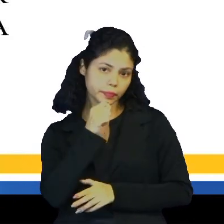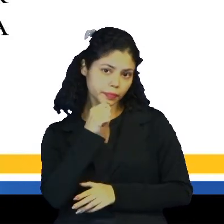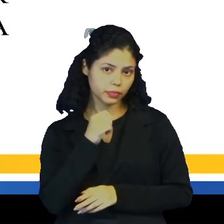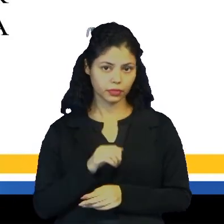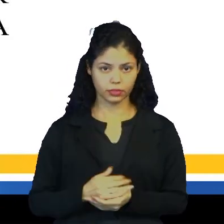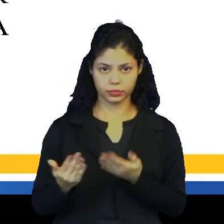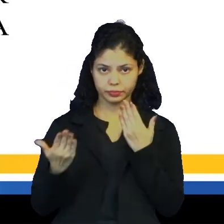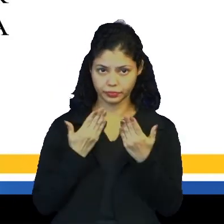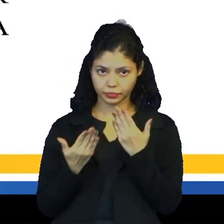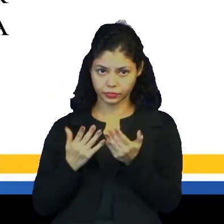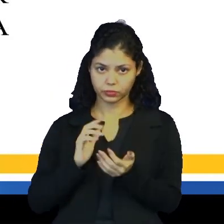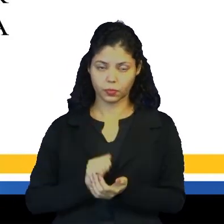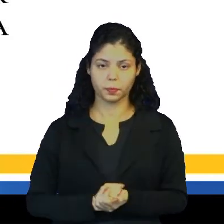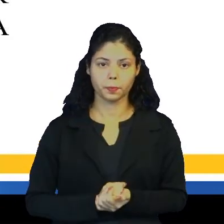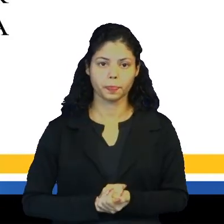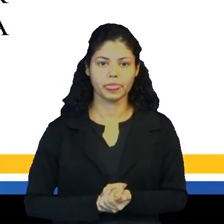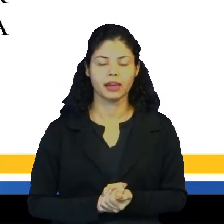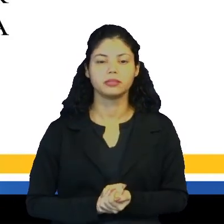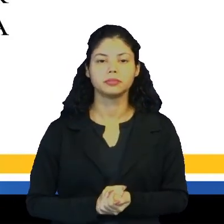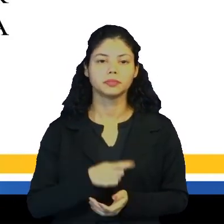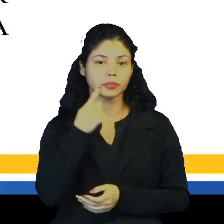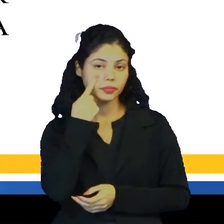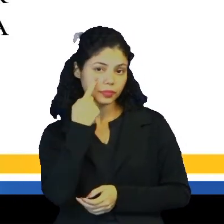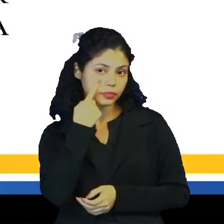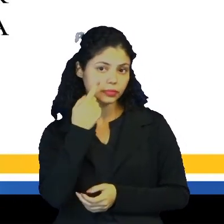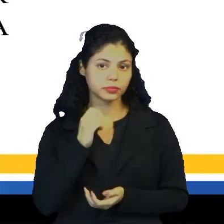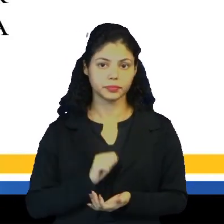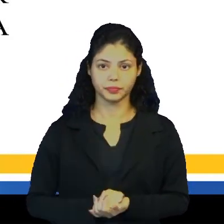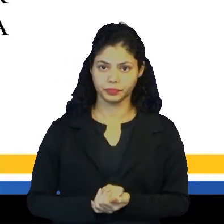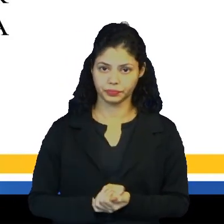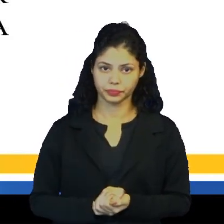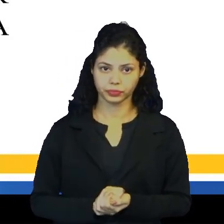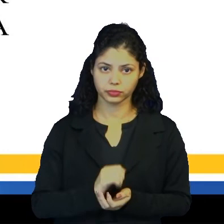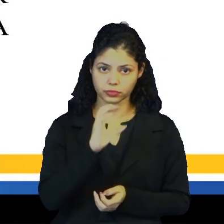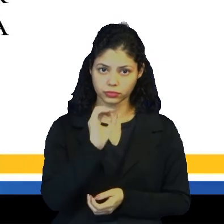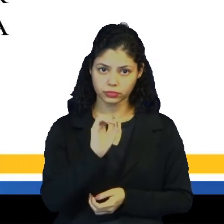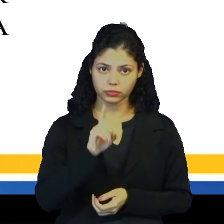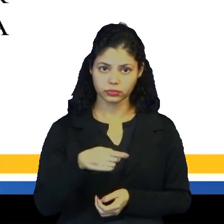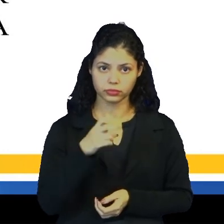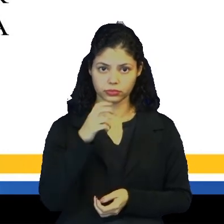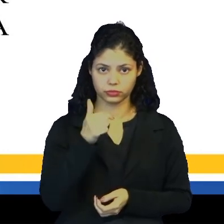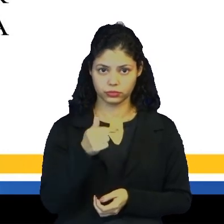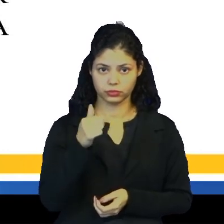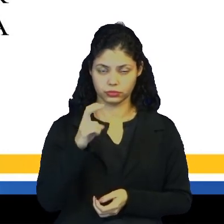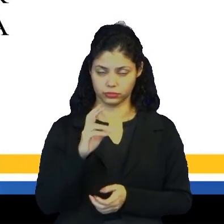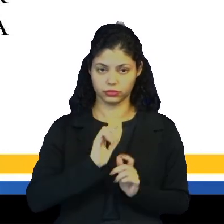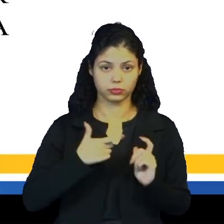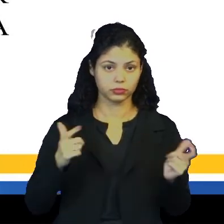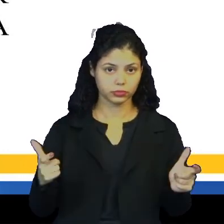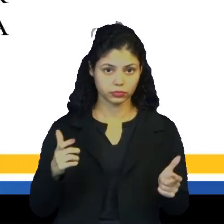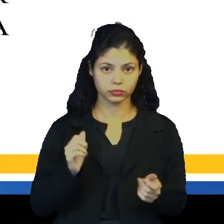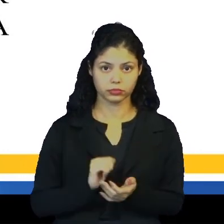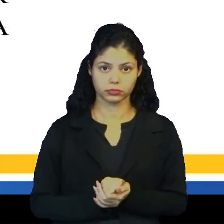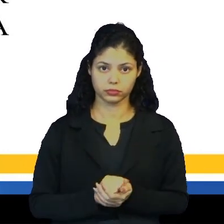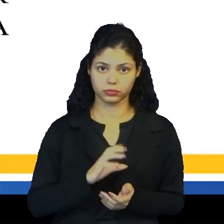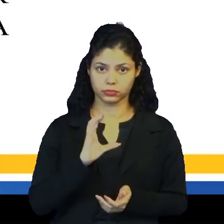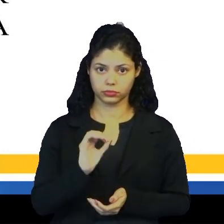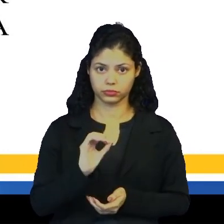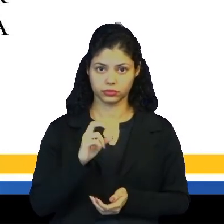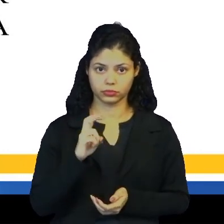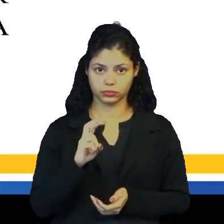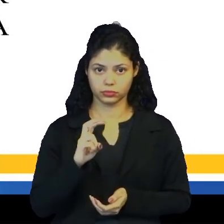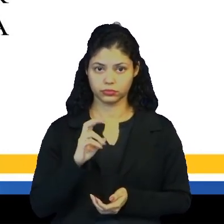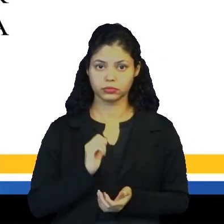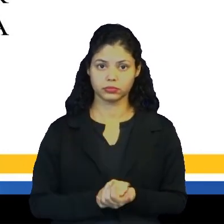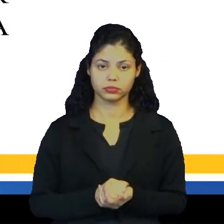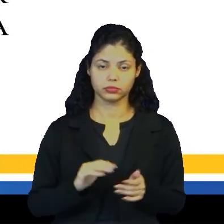eu comparo esses decimais e vejo que o 0,75 é maior que o